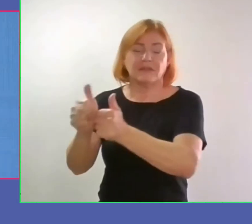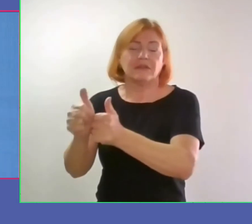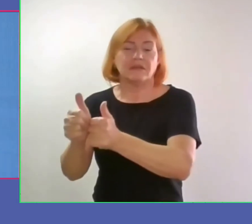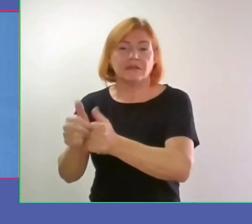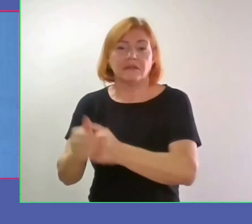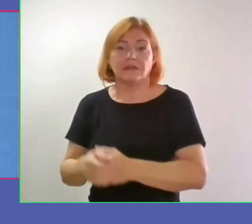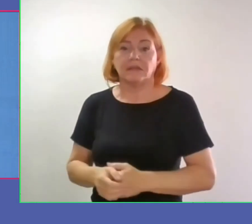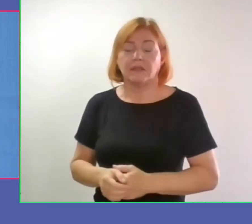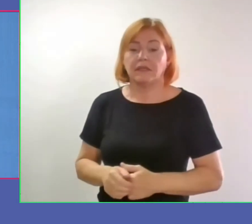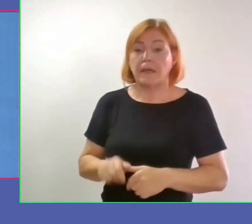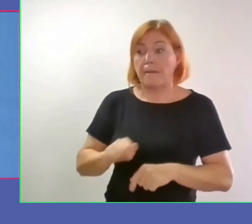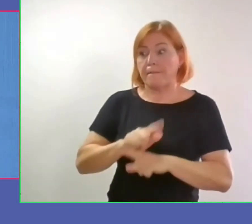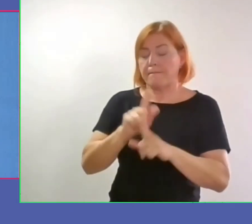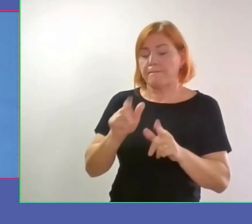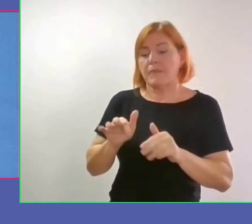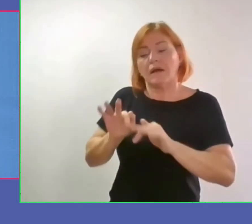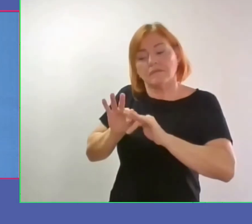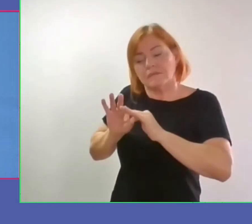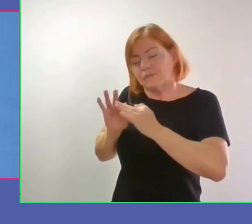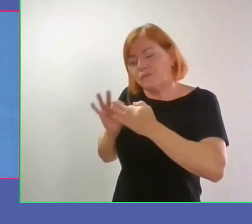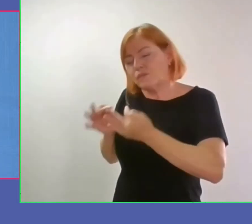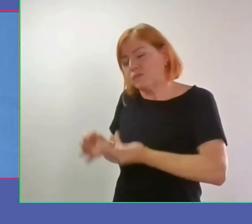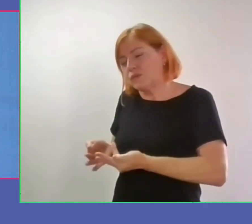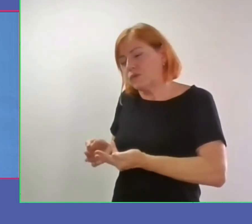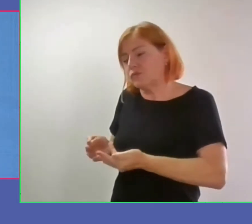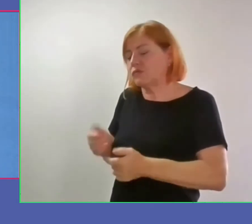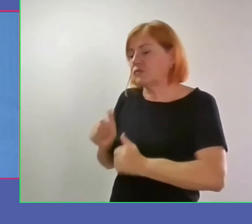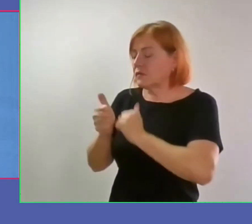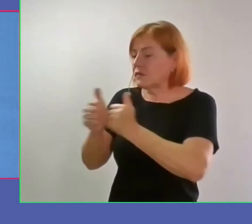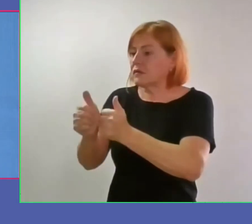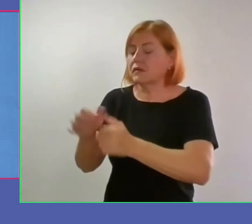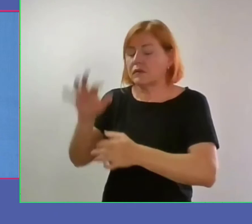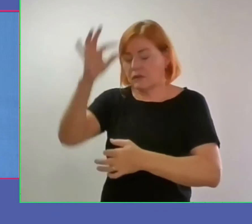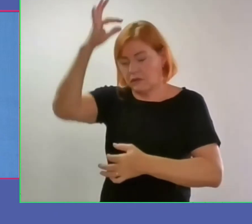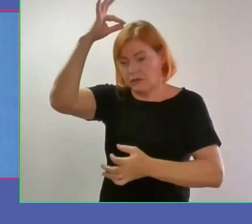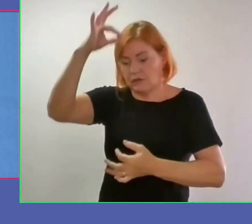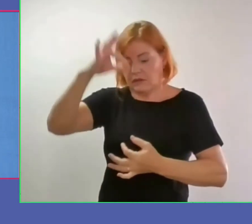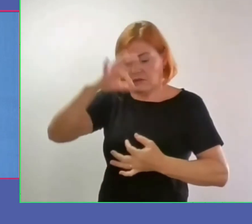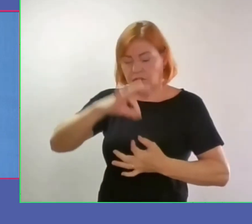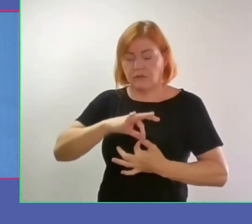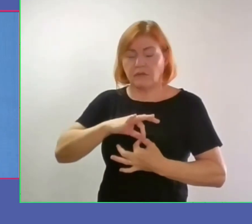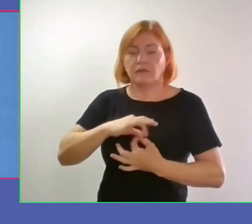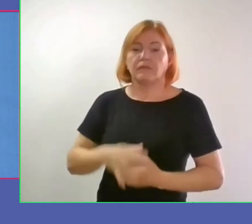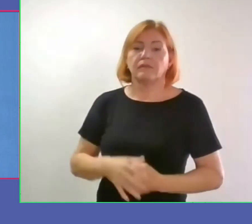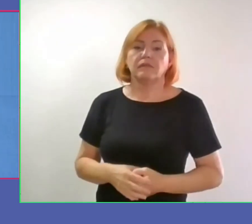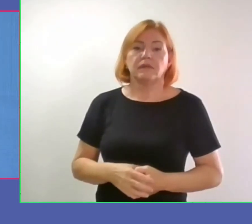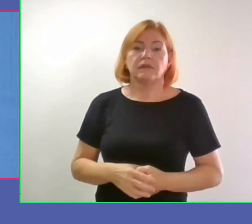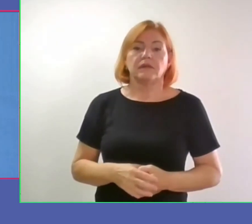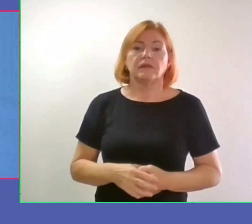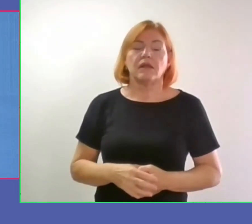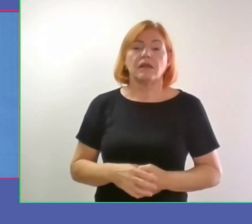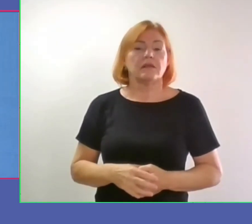Espírito. Em seguida vem a multiplicação dos pães, é um milagre em